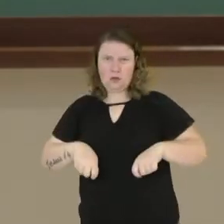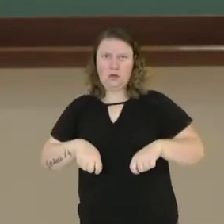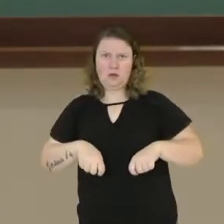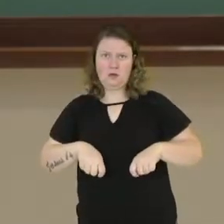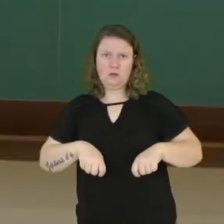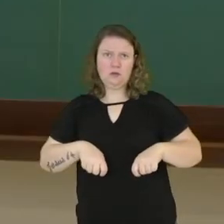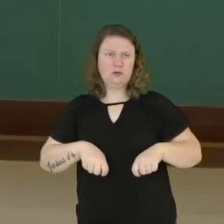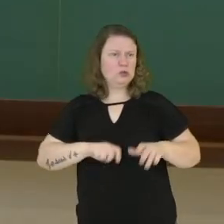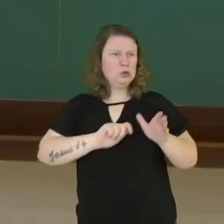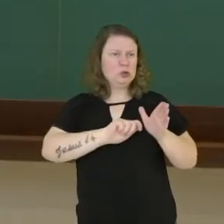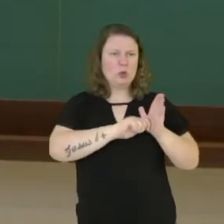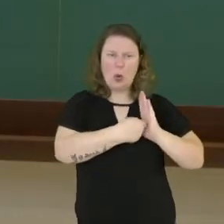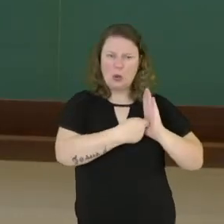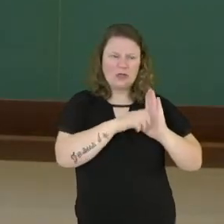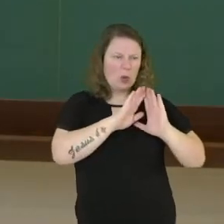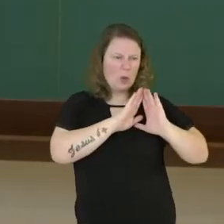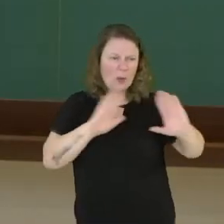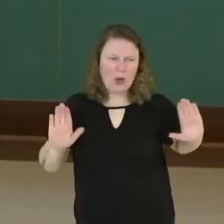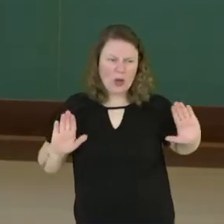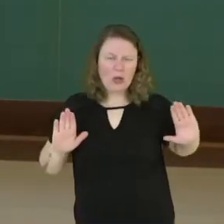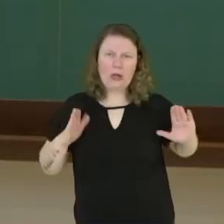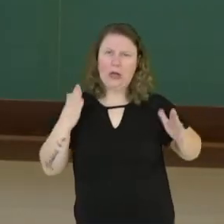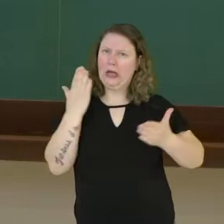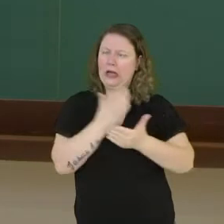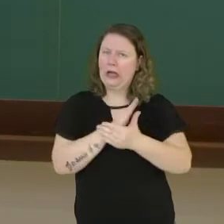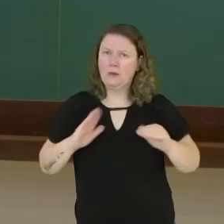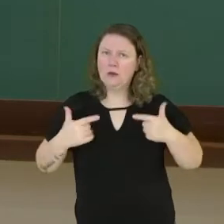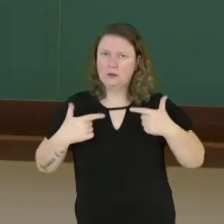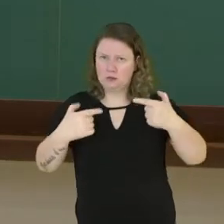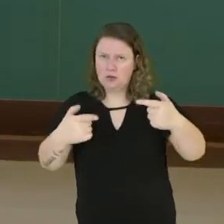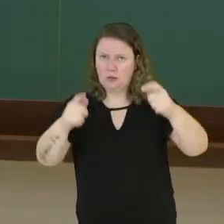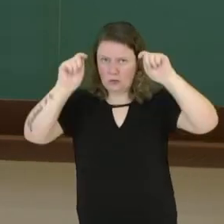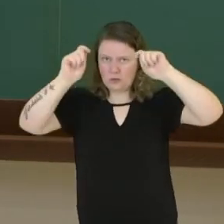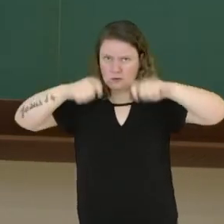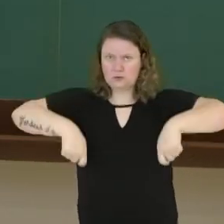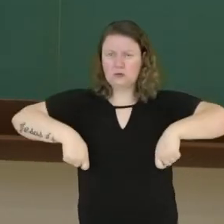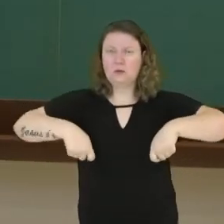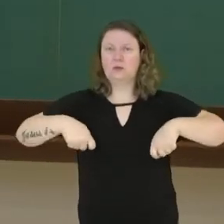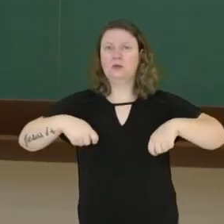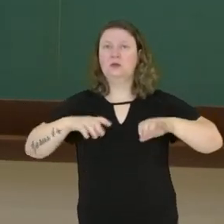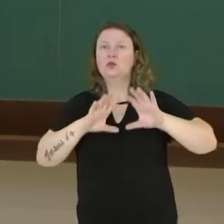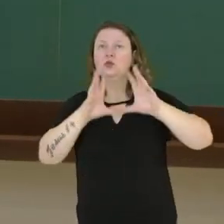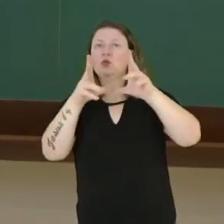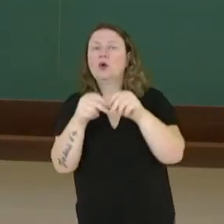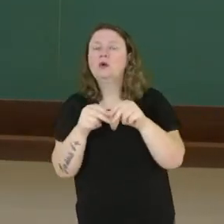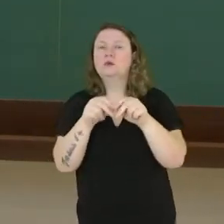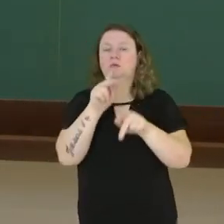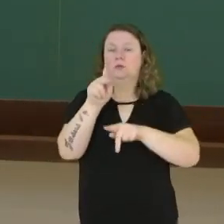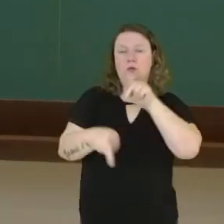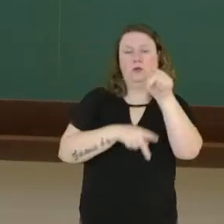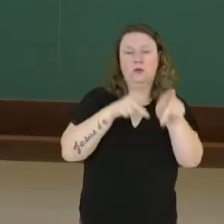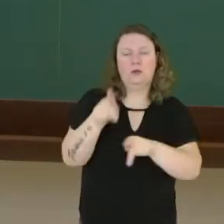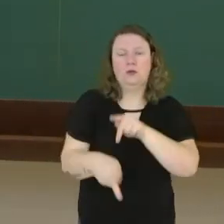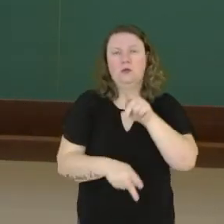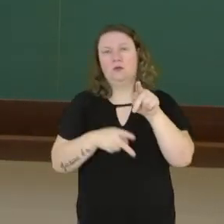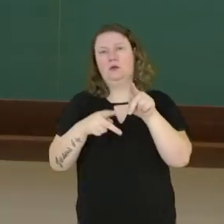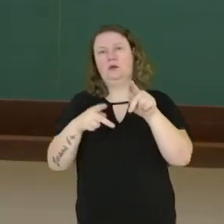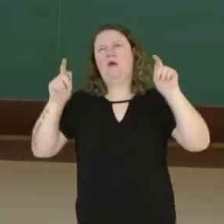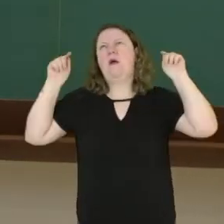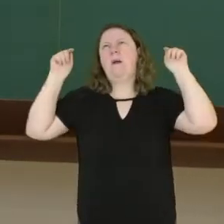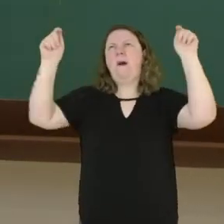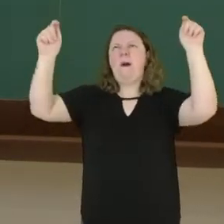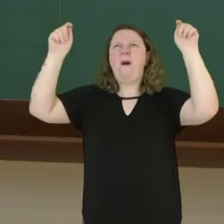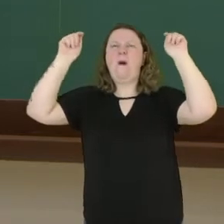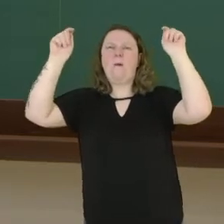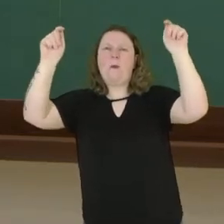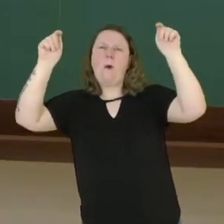a existência de guerras? Será que é possível, com a participação do povo, através de protestos,